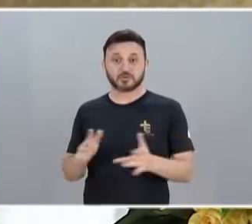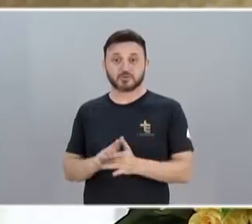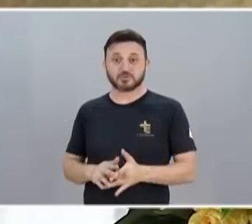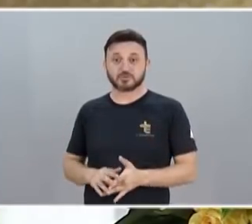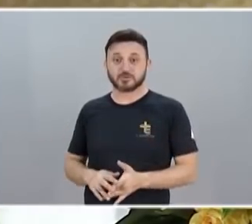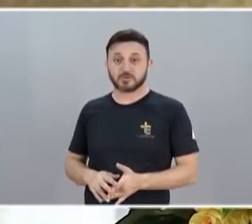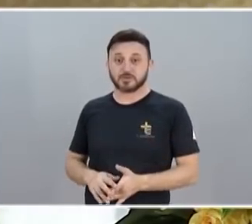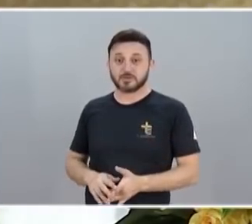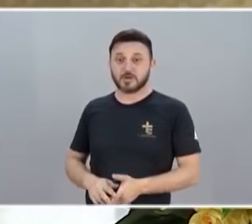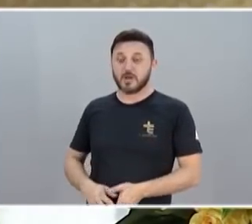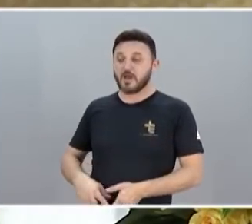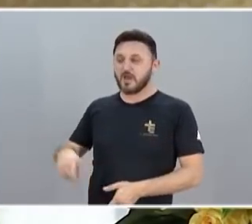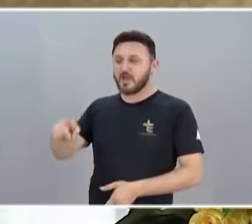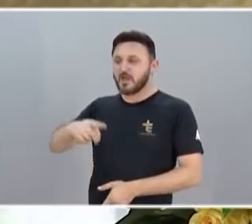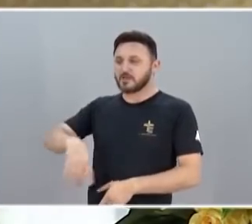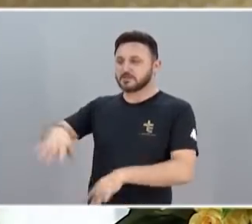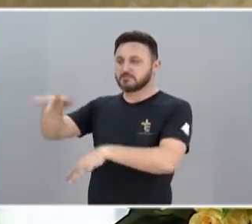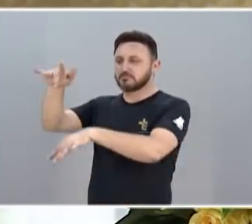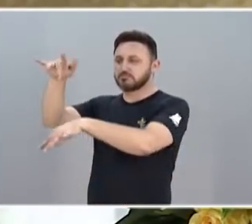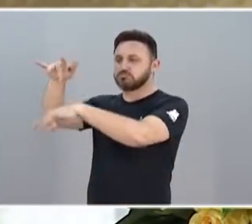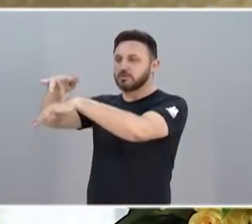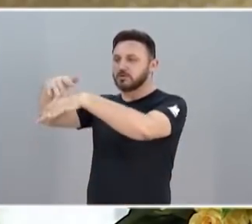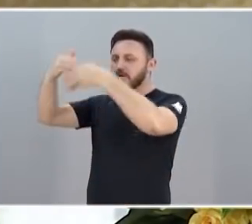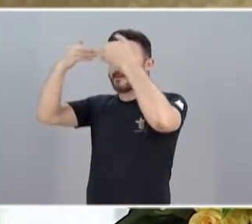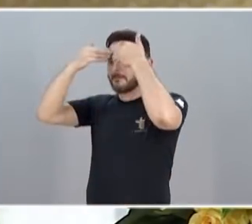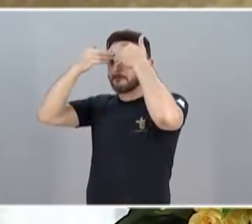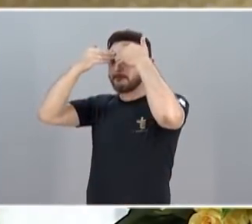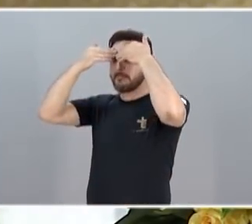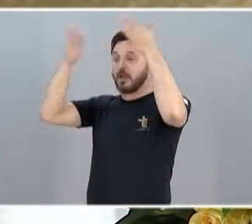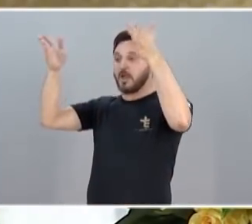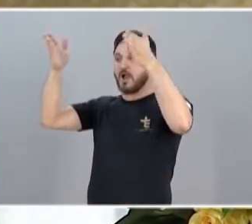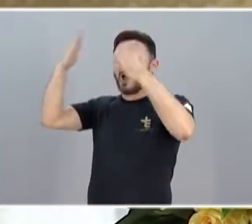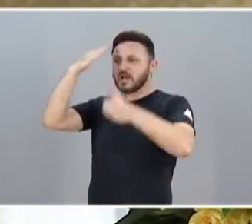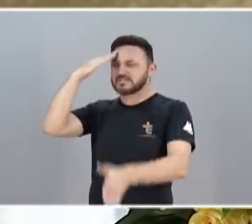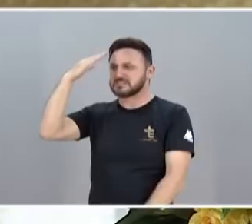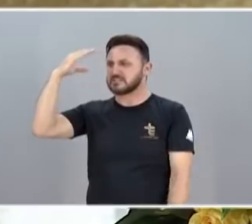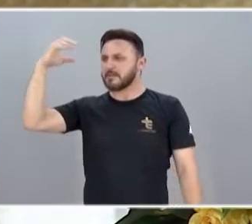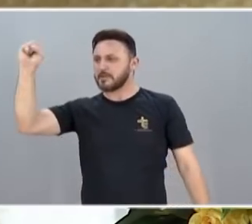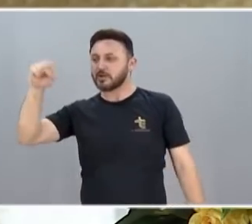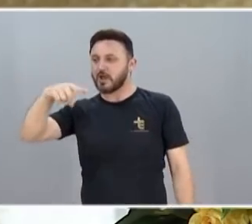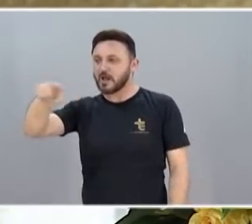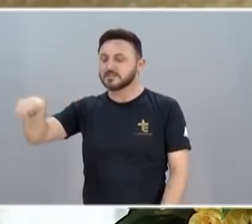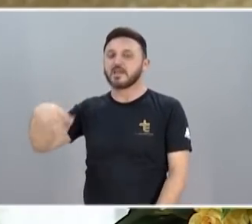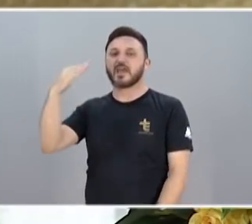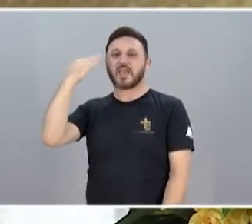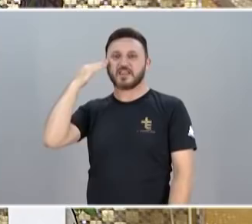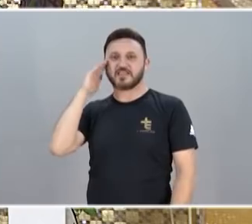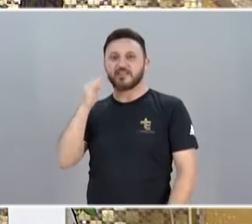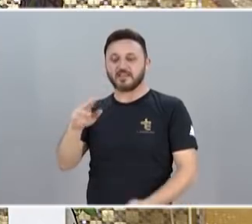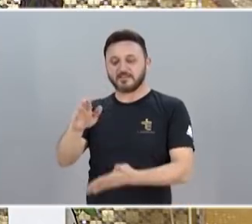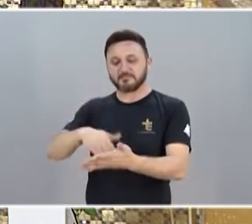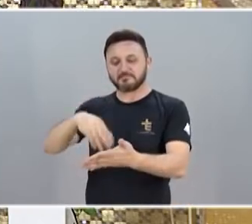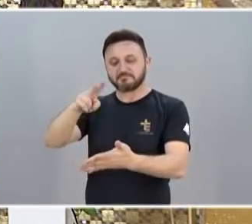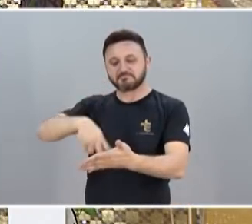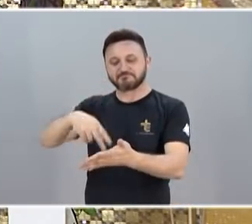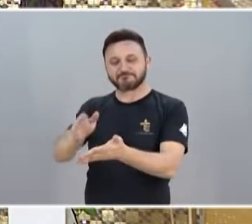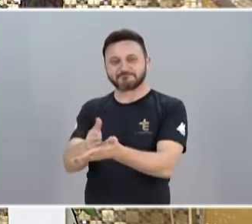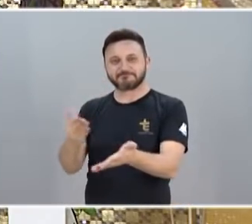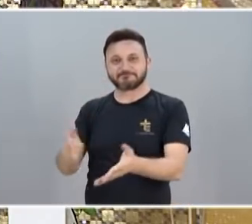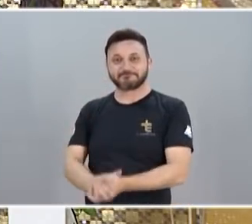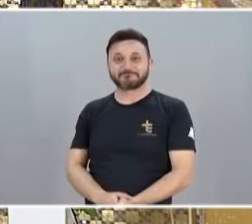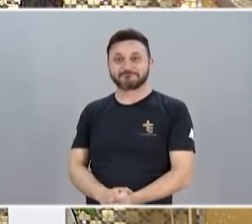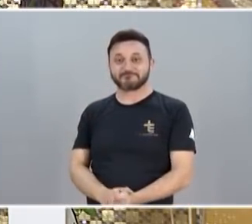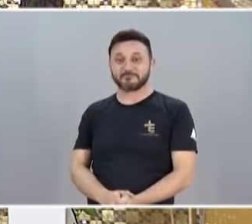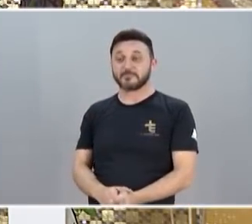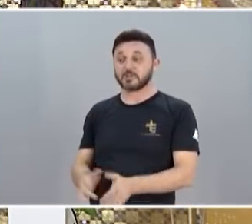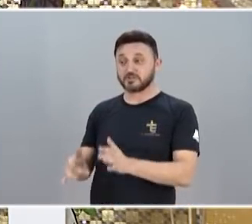abriu a inteligência dos discípulos para entender as Escrituras. Ele disse: assim está